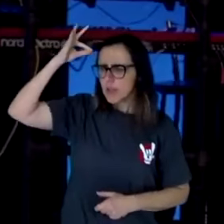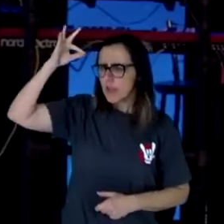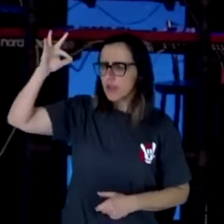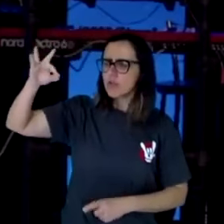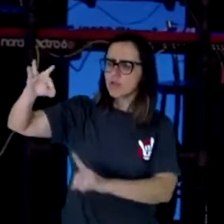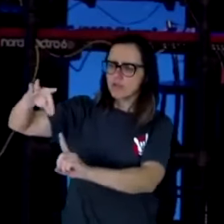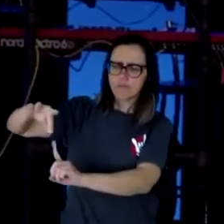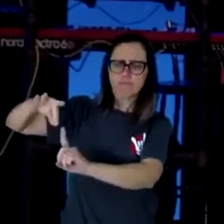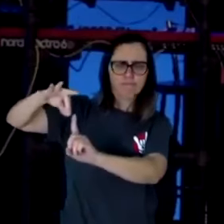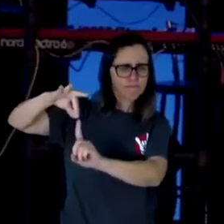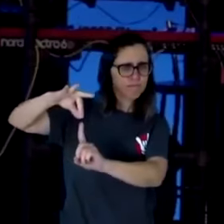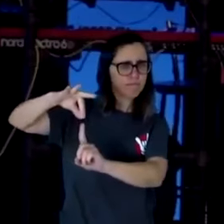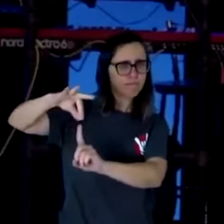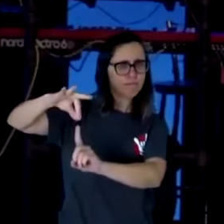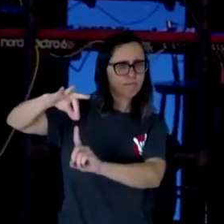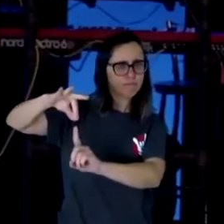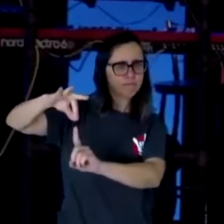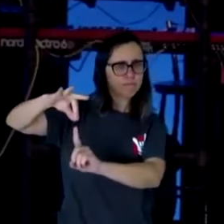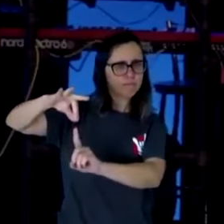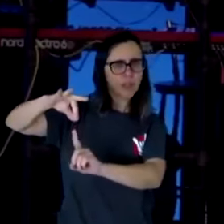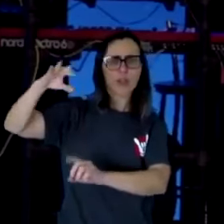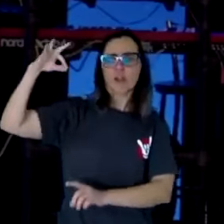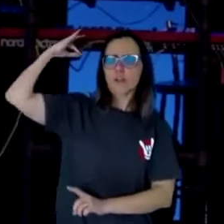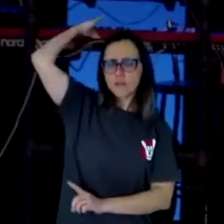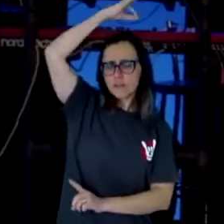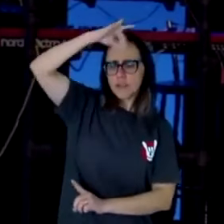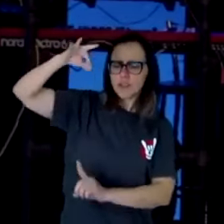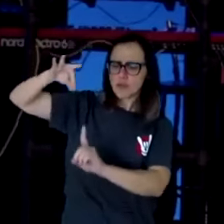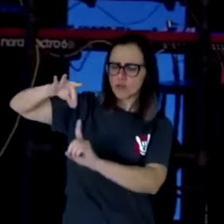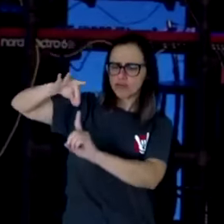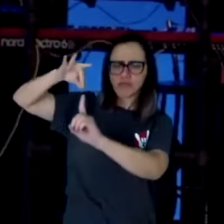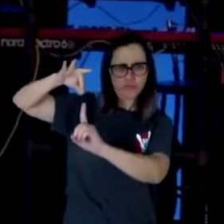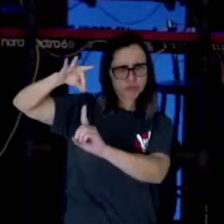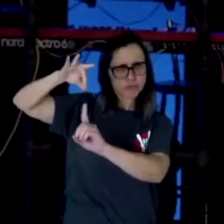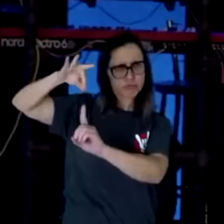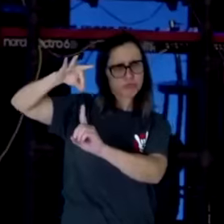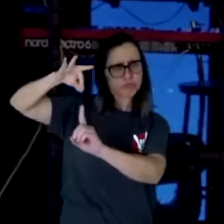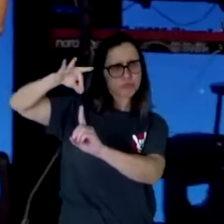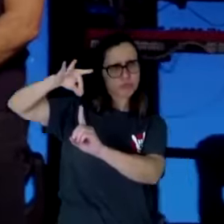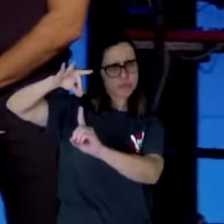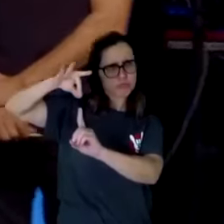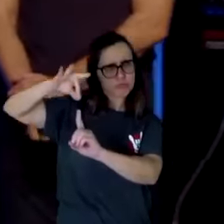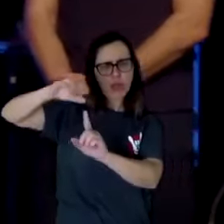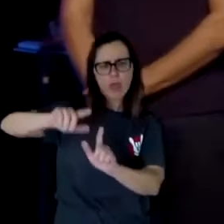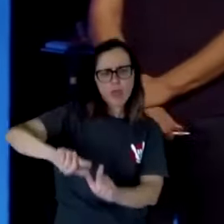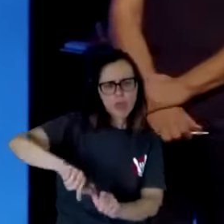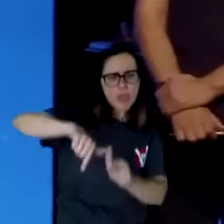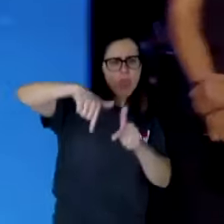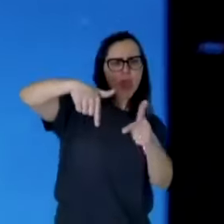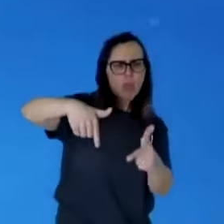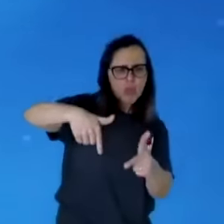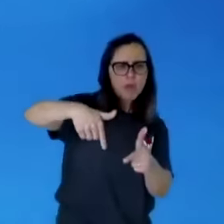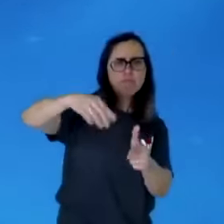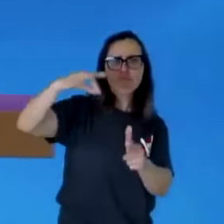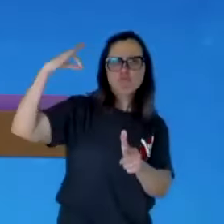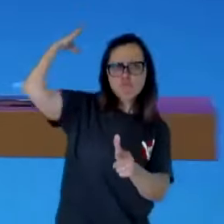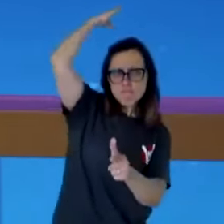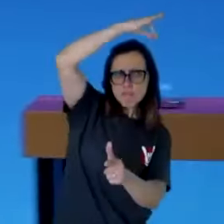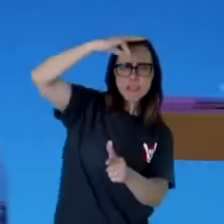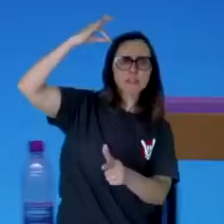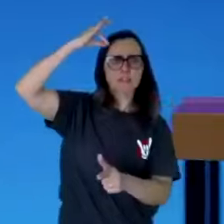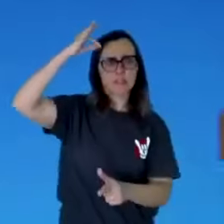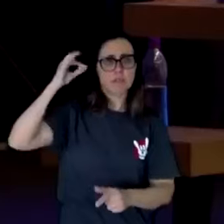o espírito agindo através do Nadinho você vai lá no seu